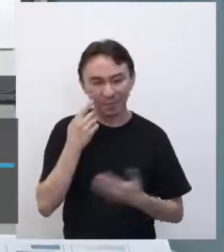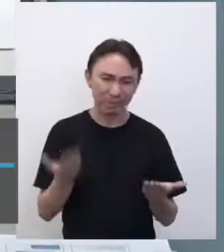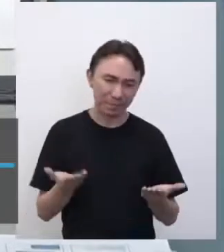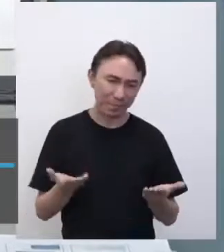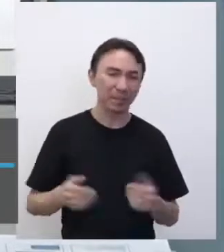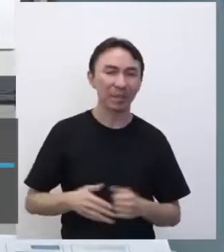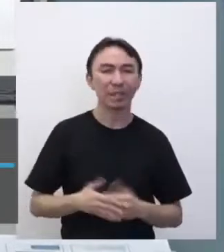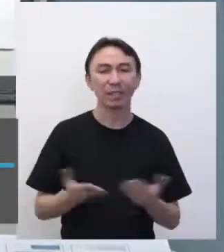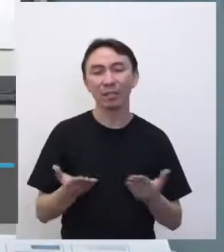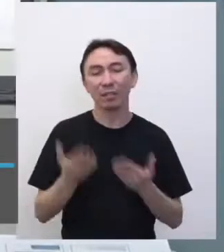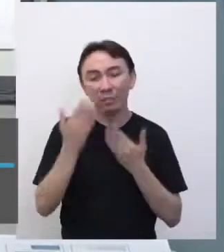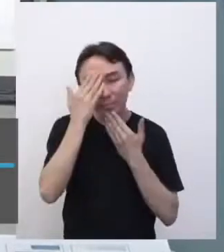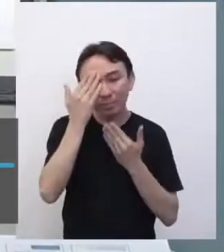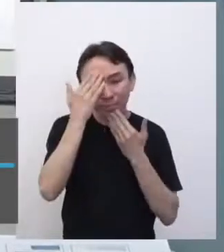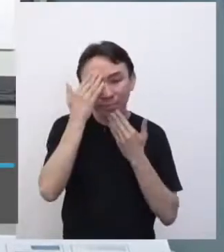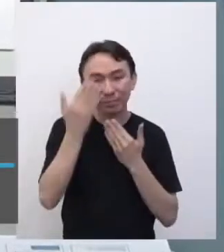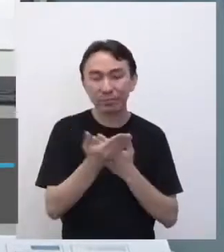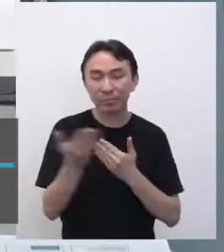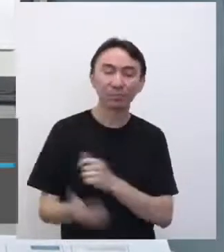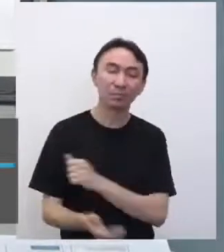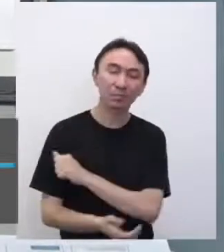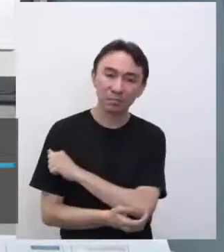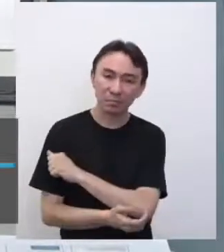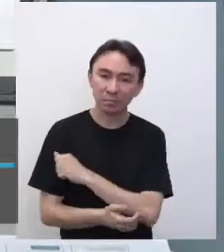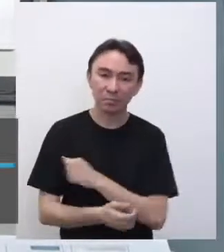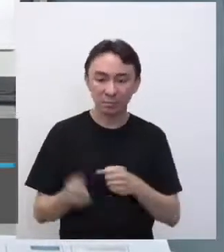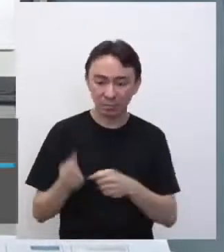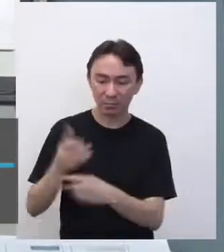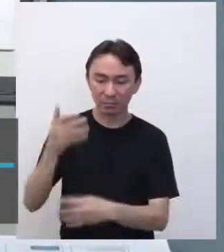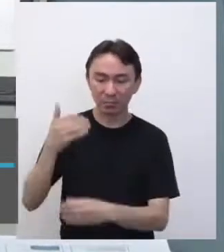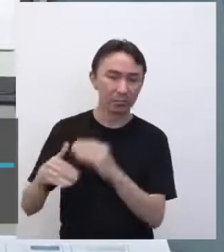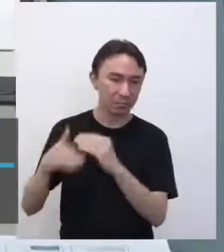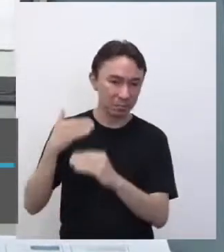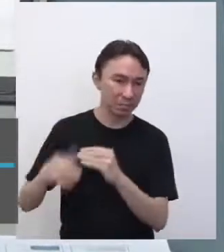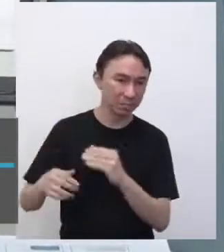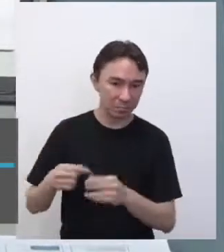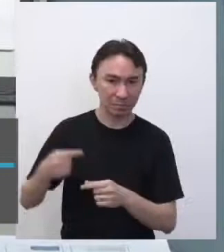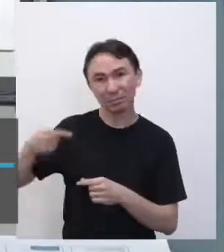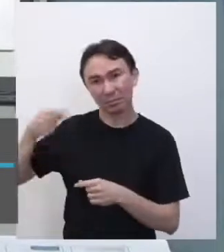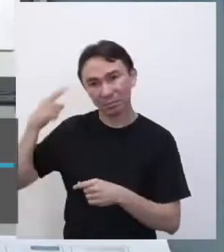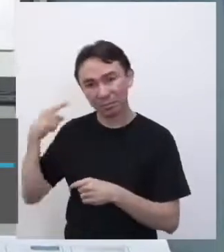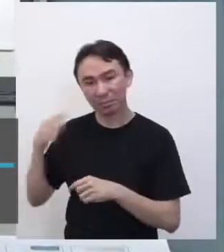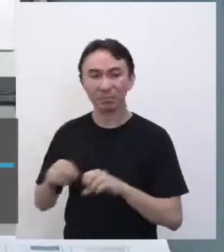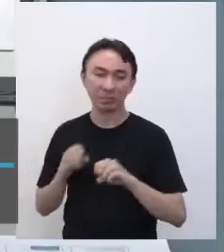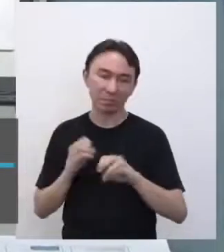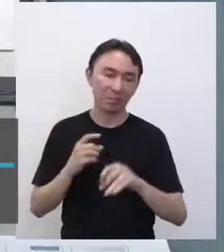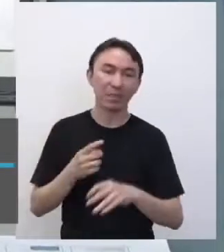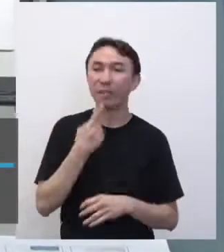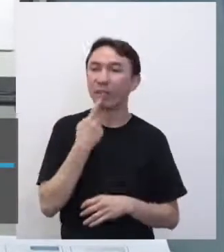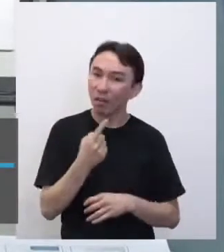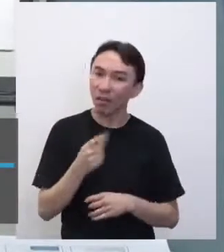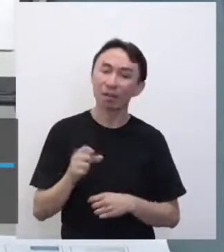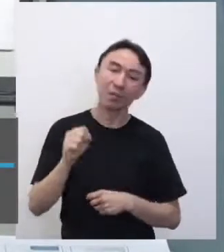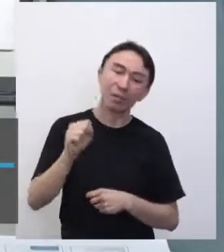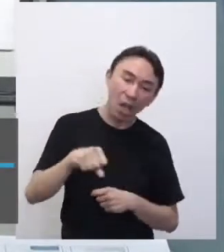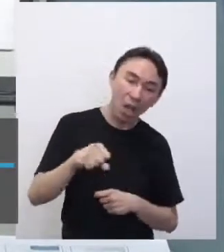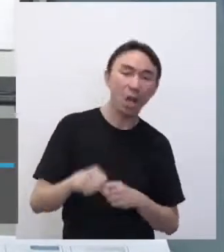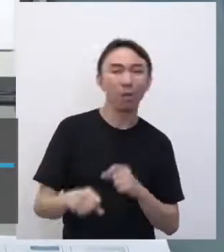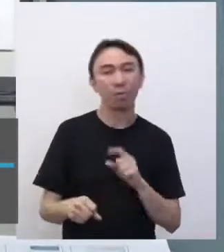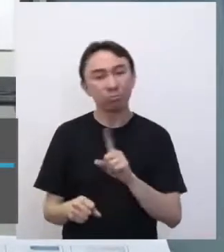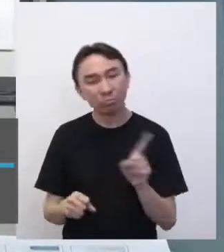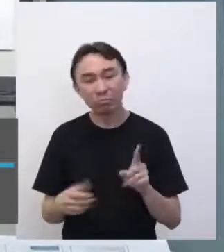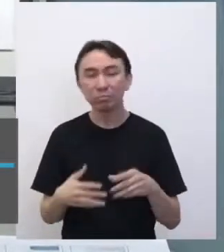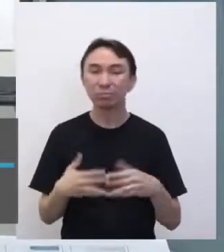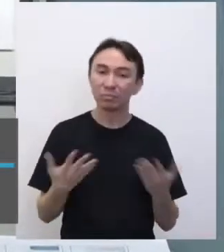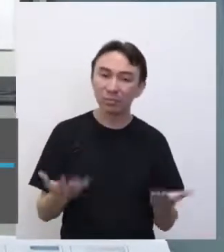vou agradecer aqui os alunos que todos participaram aí da aula passada, mesmo falando um yes ou um no, mandando as